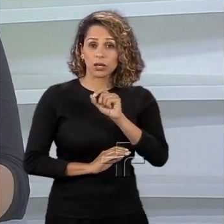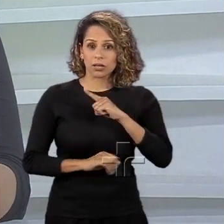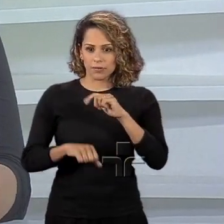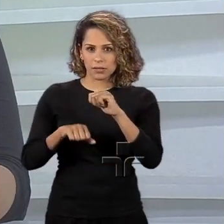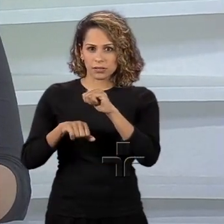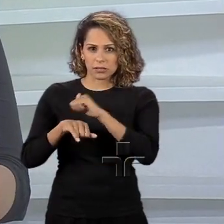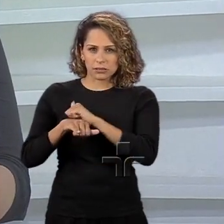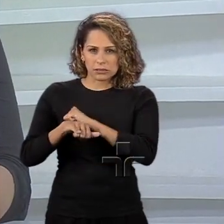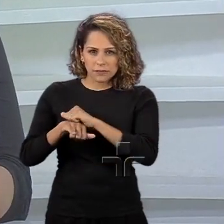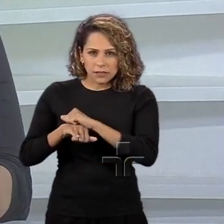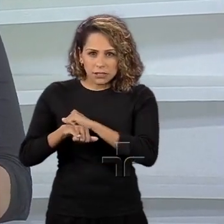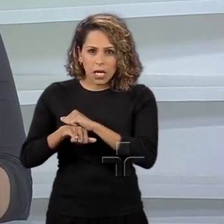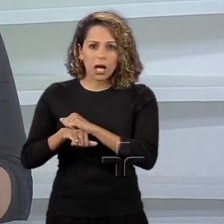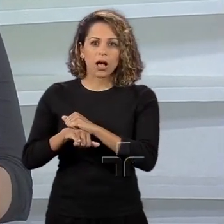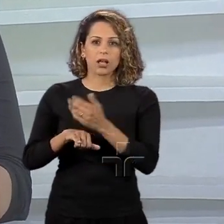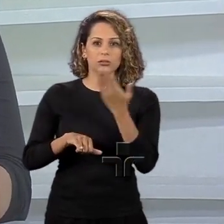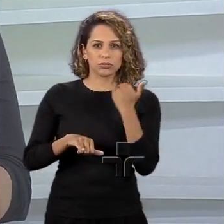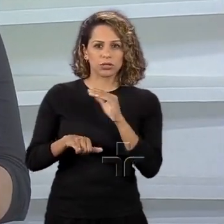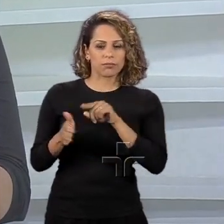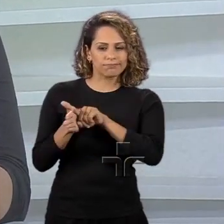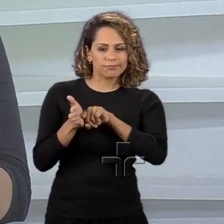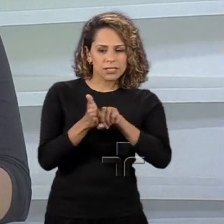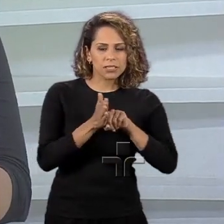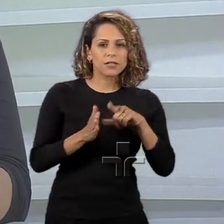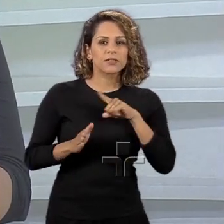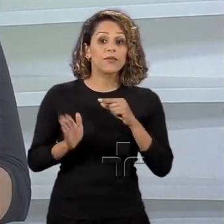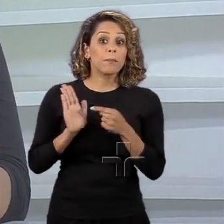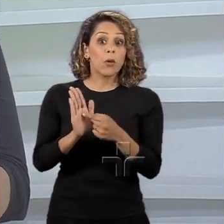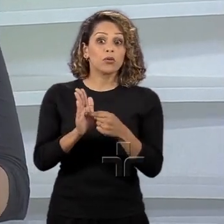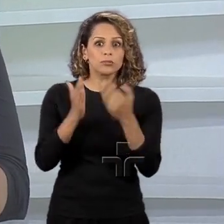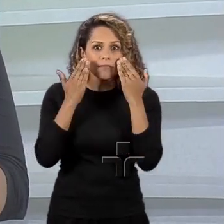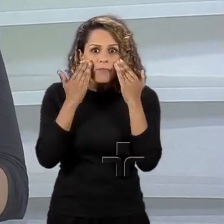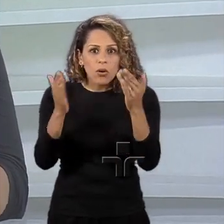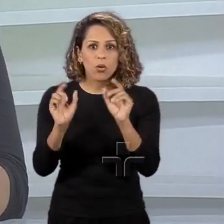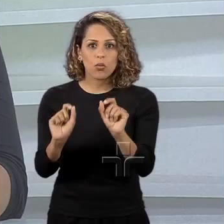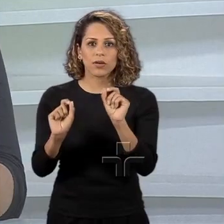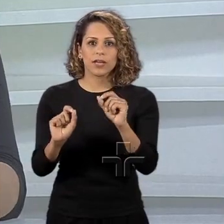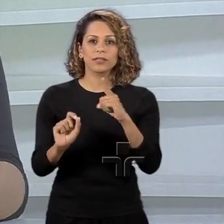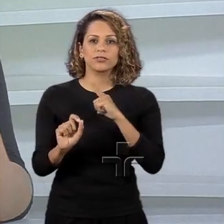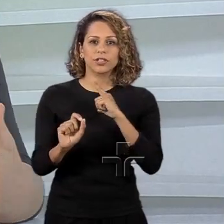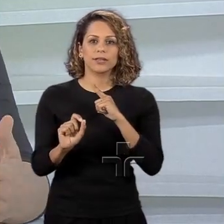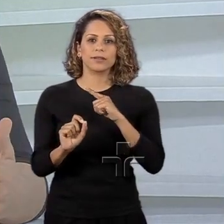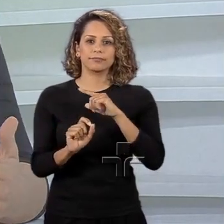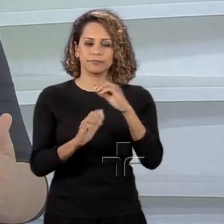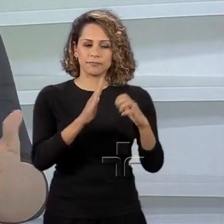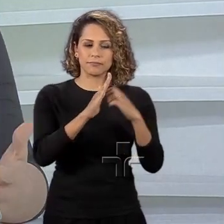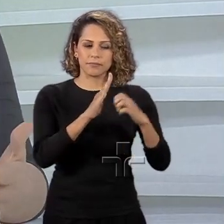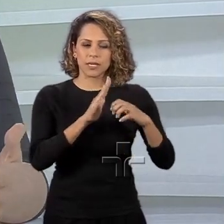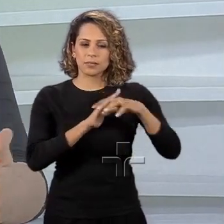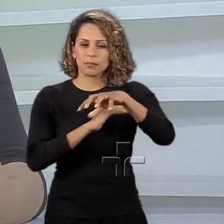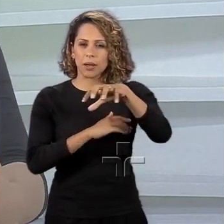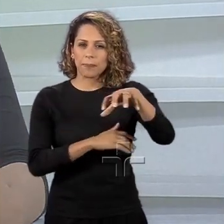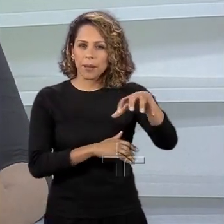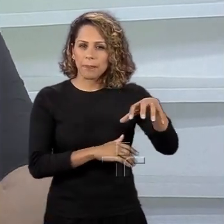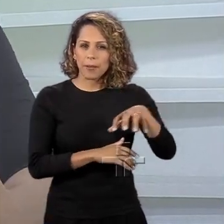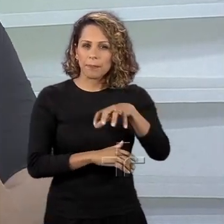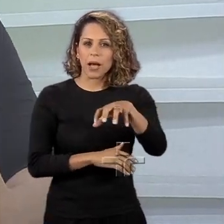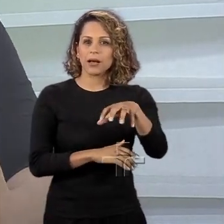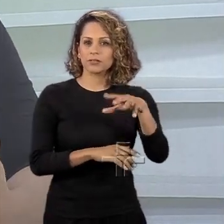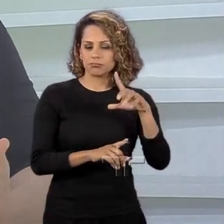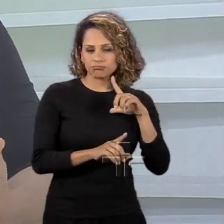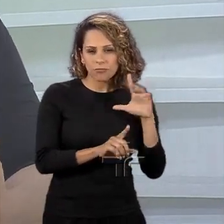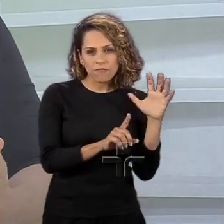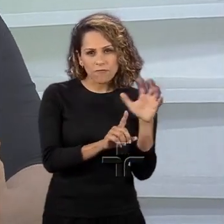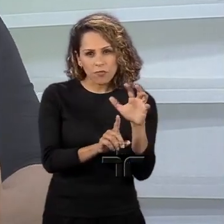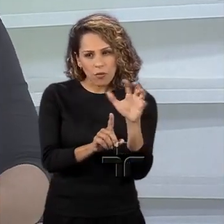claro que existia uma distorção muito grande de como o setor empresarial era capaz e ainda é de influenciar o